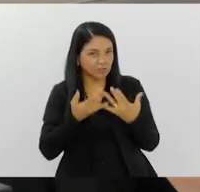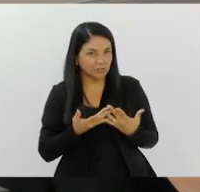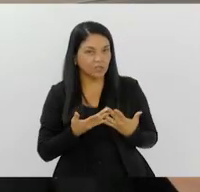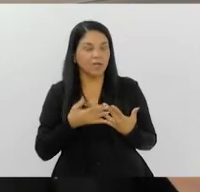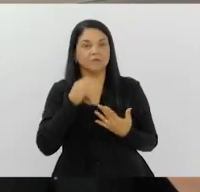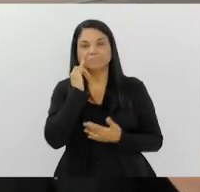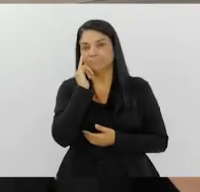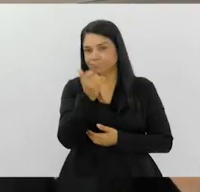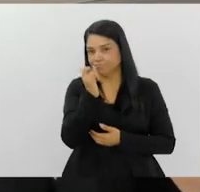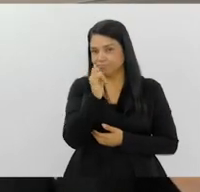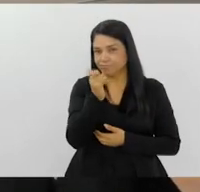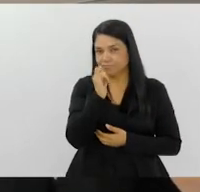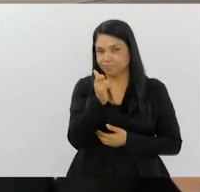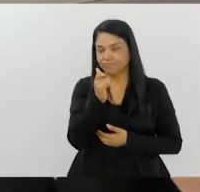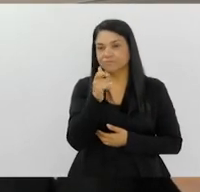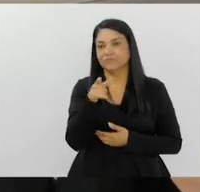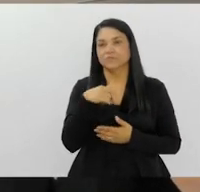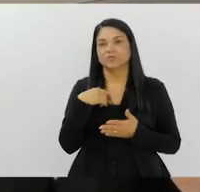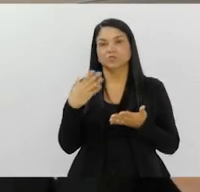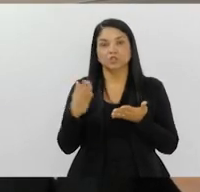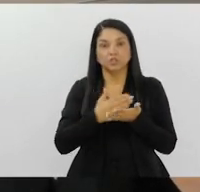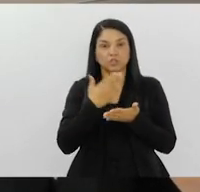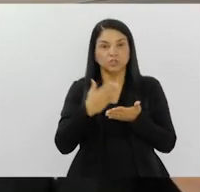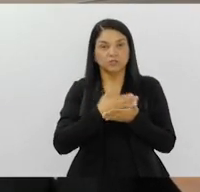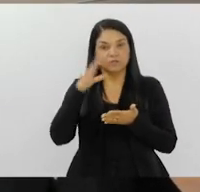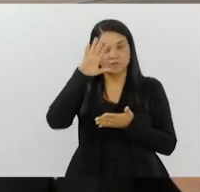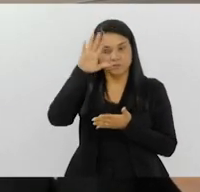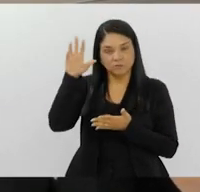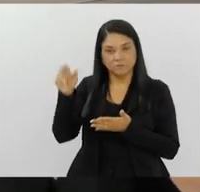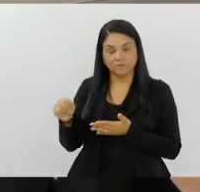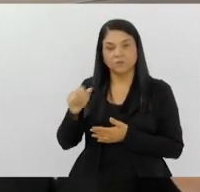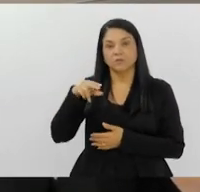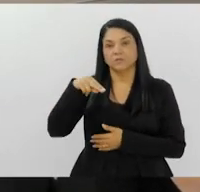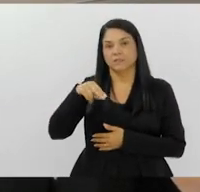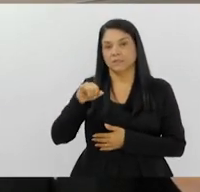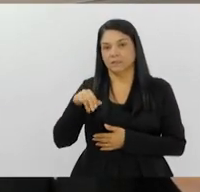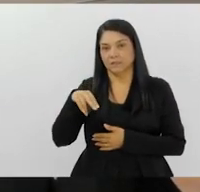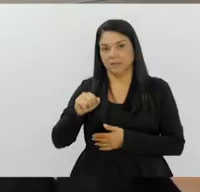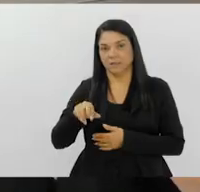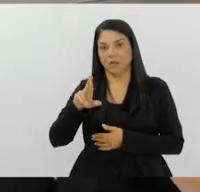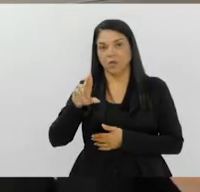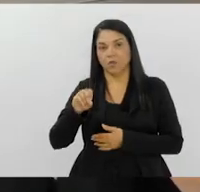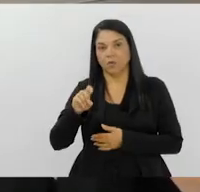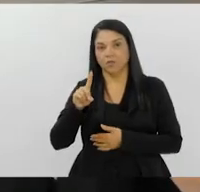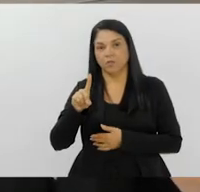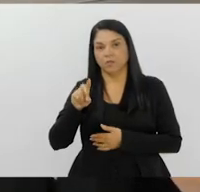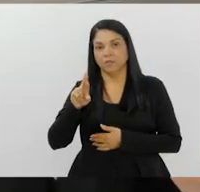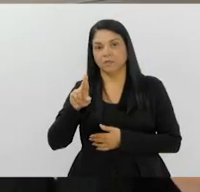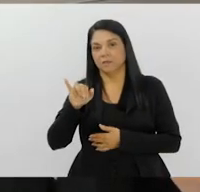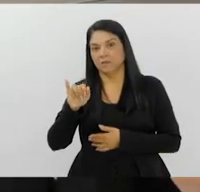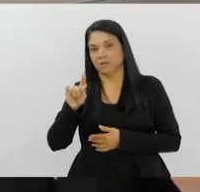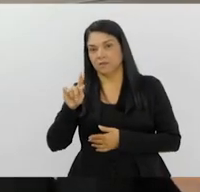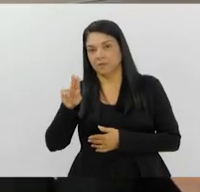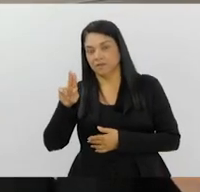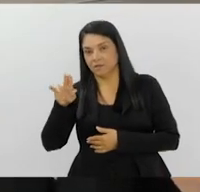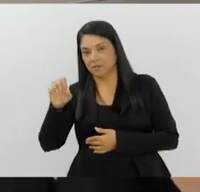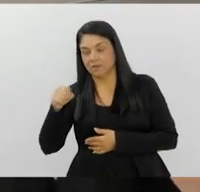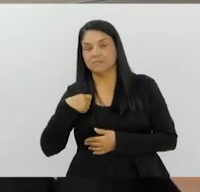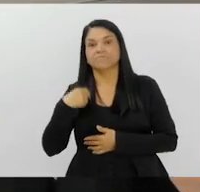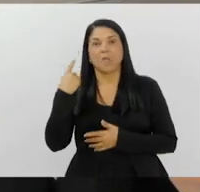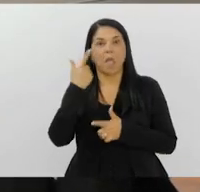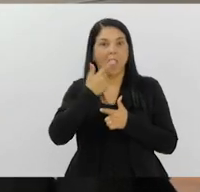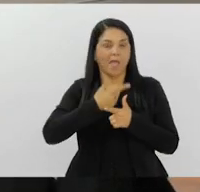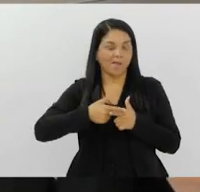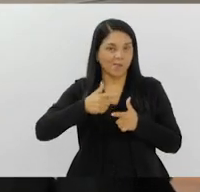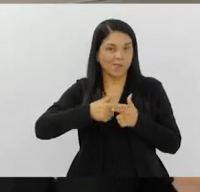questão do livros africanos do Nina Rodrigues que é uma das grande dor de cabeça